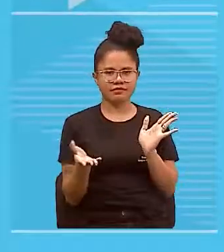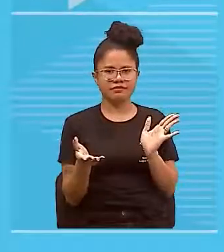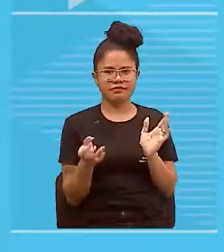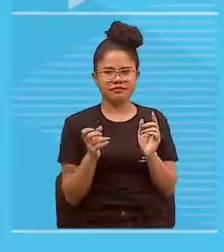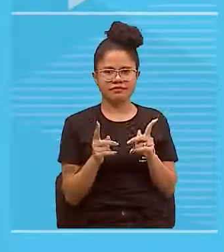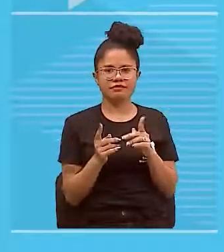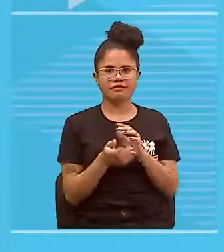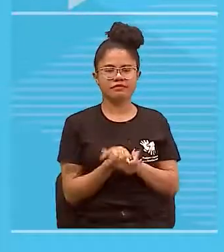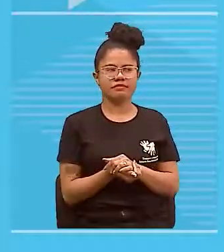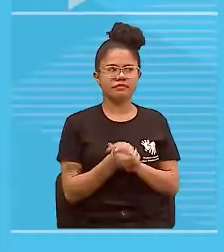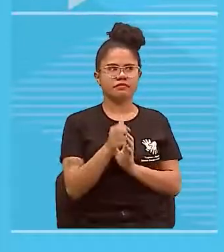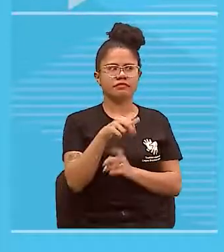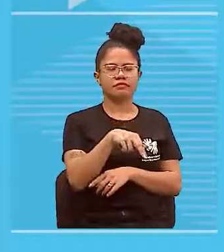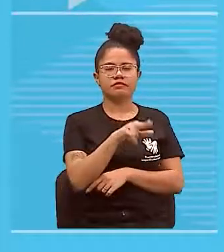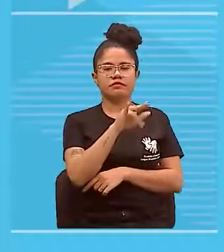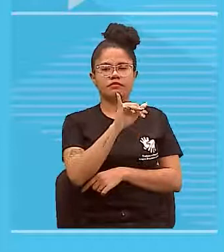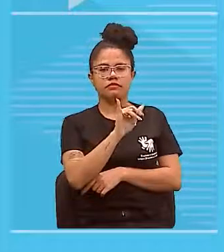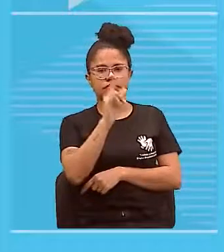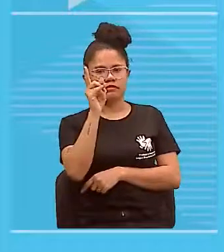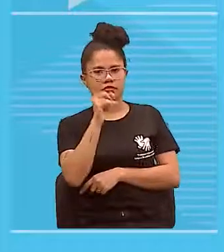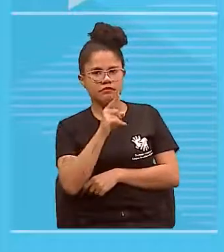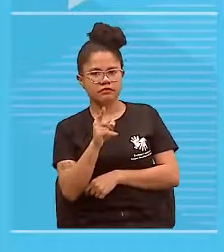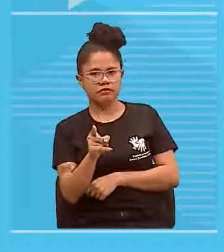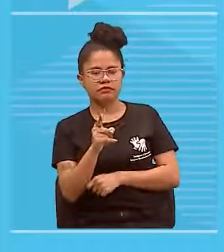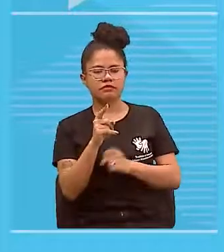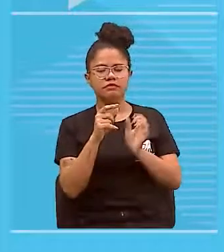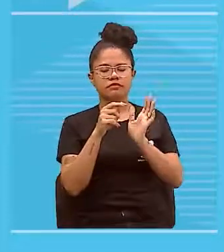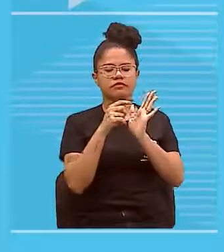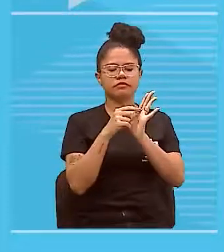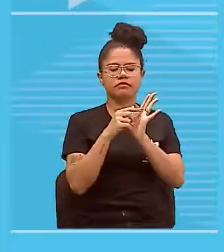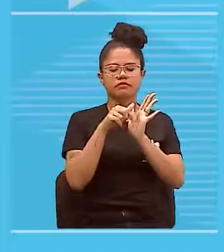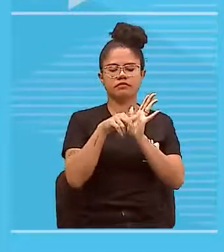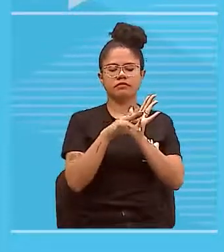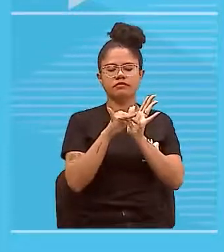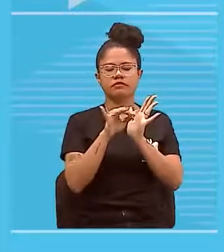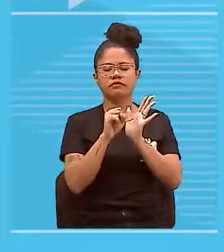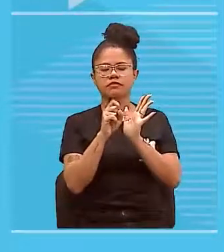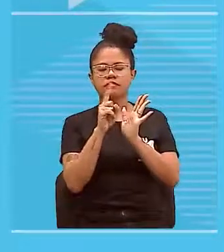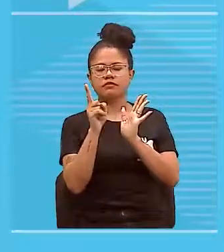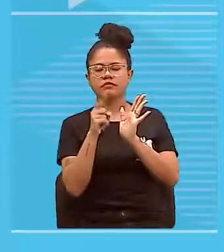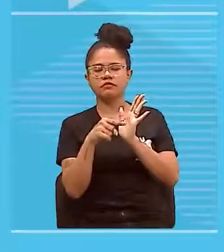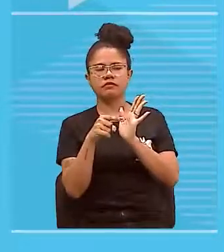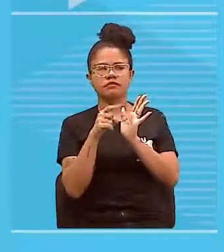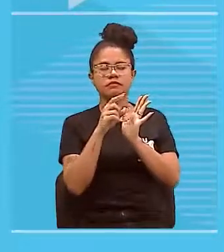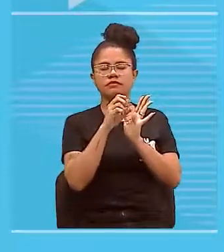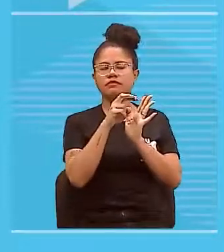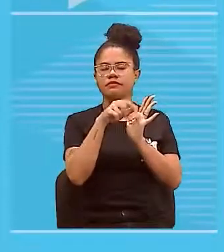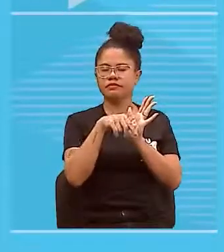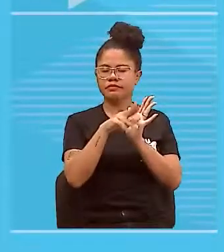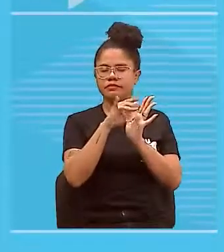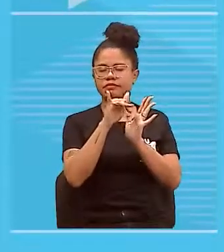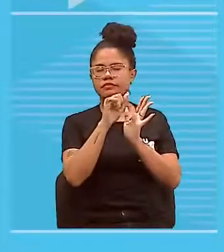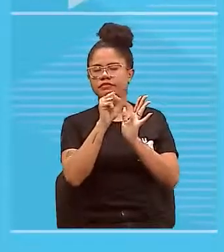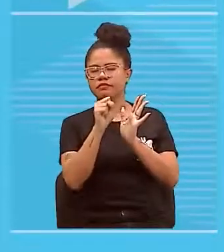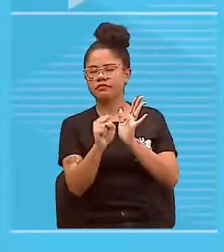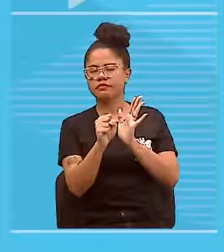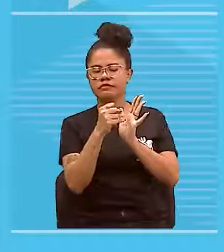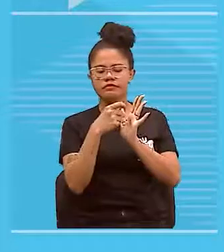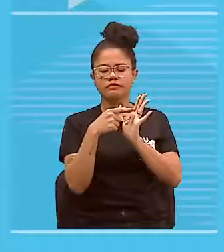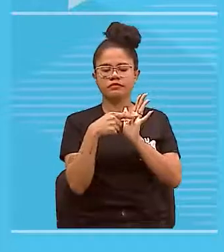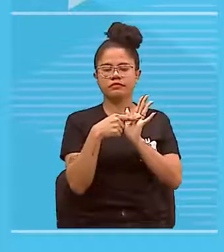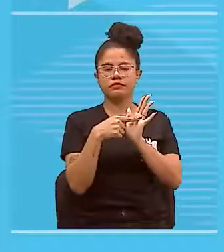o quis né você tirou o s do quiz Lembrando que o verbo querer